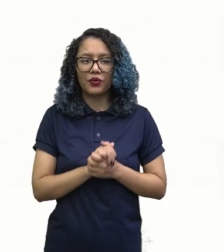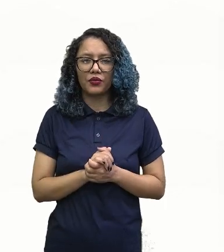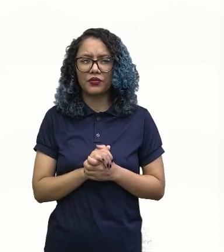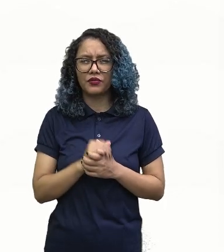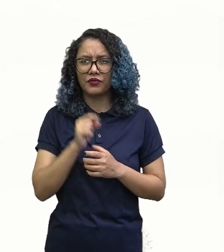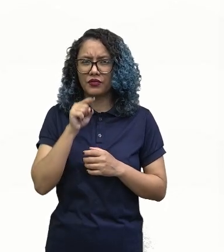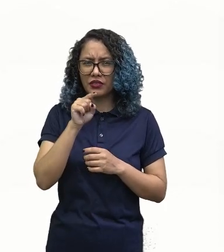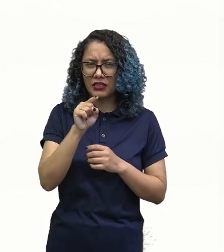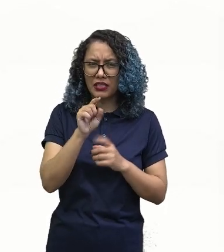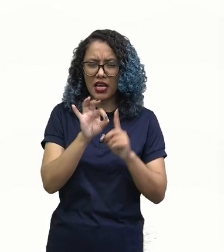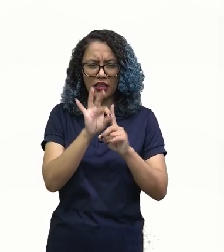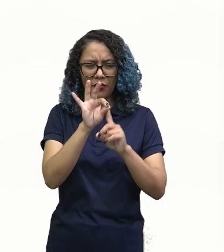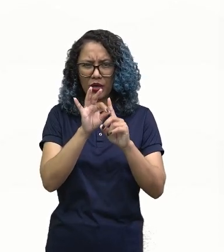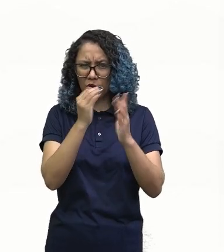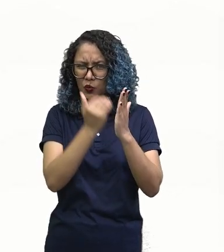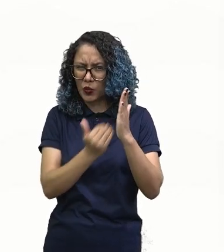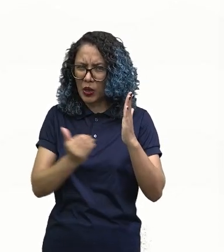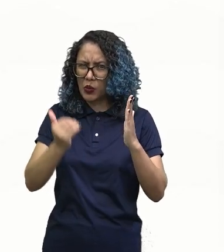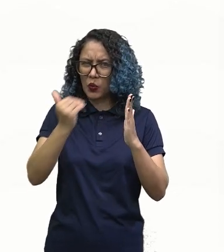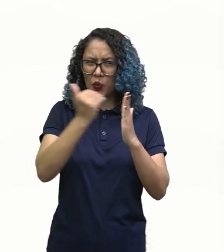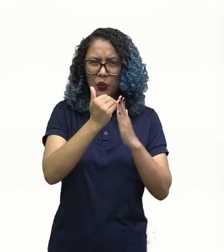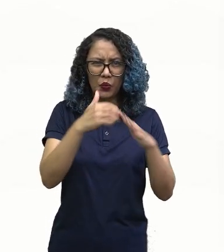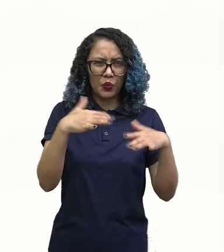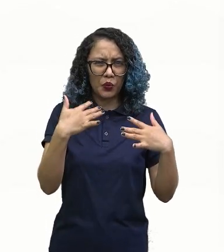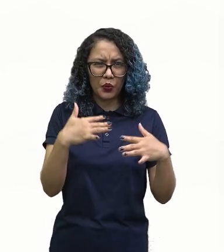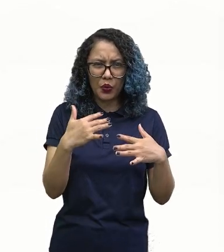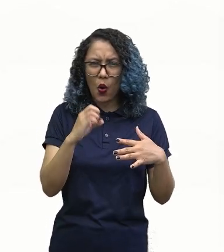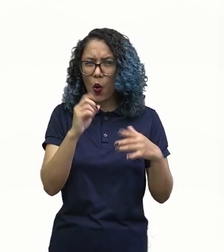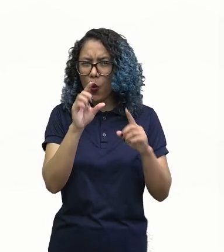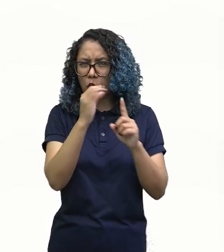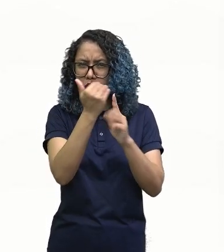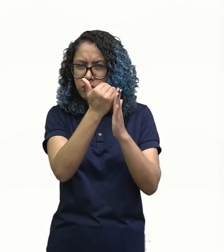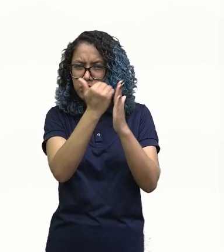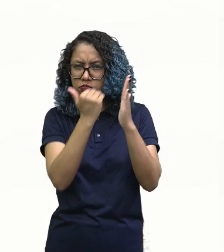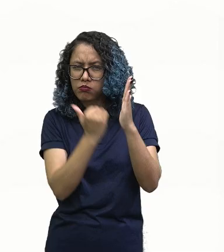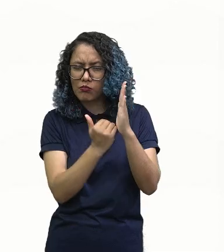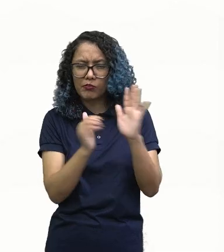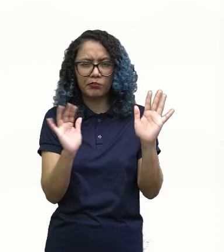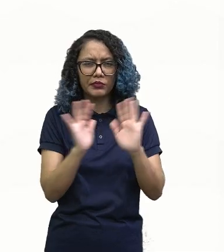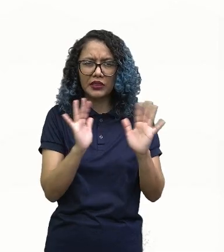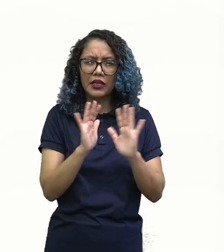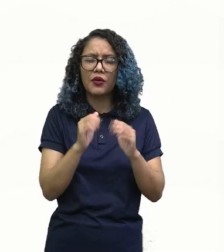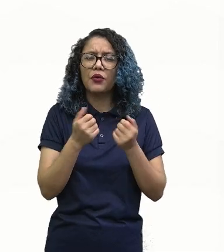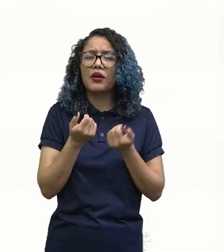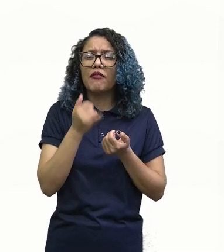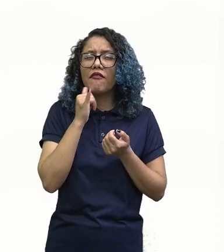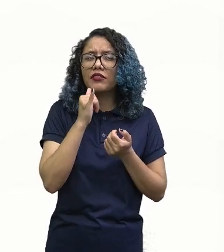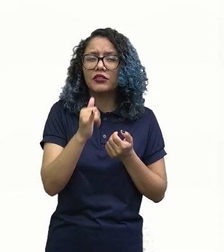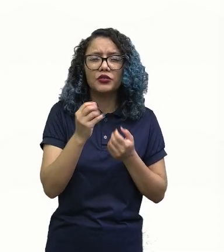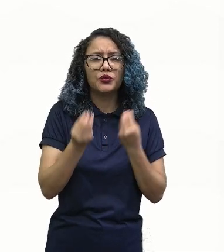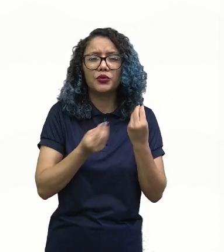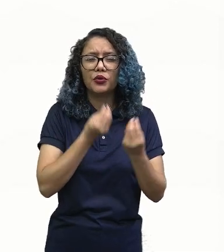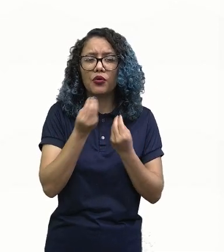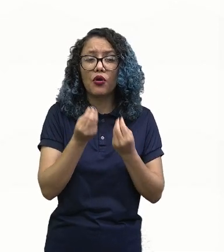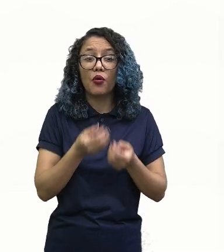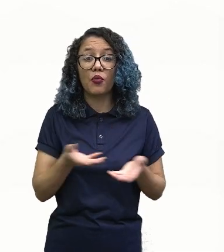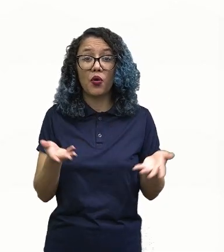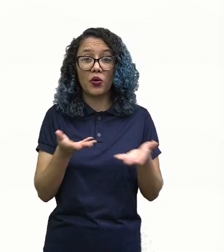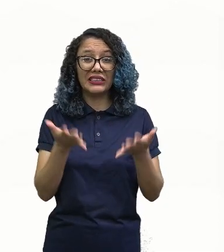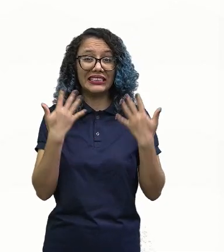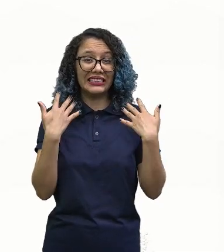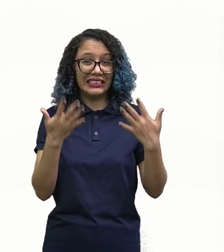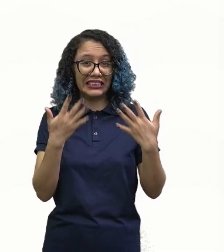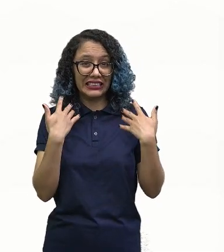está com alta temperatura, você está com pouca temperatura. Nós falamos o quê? Nós falamos, hoje está